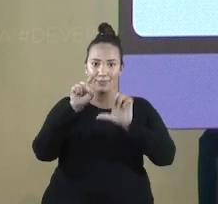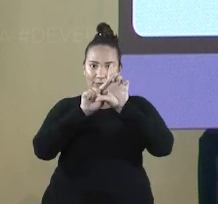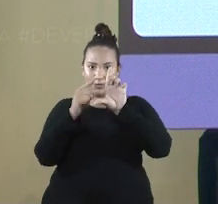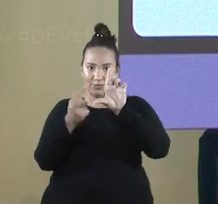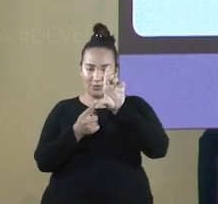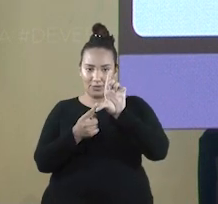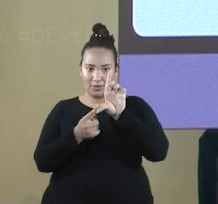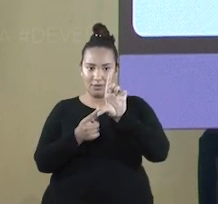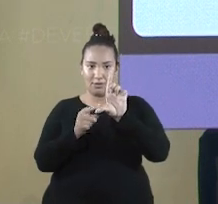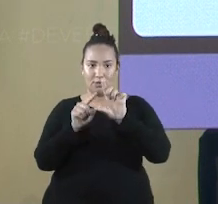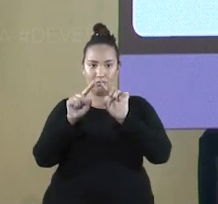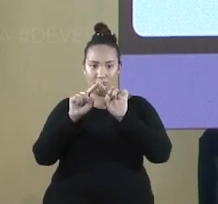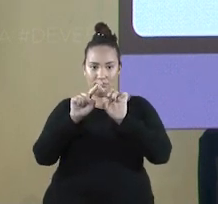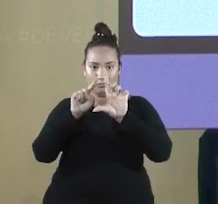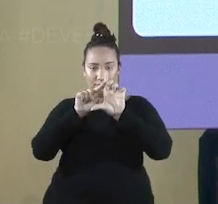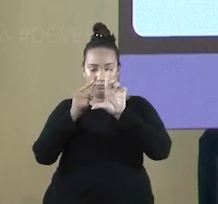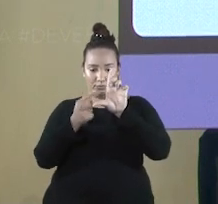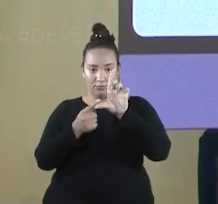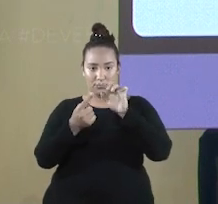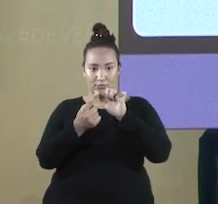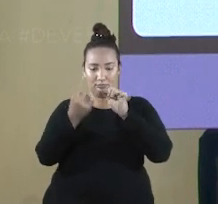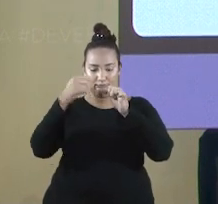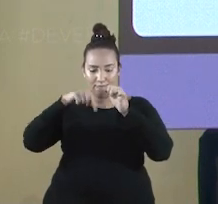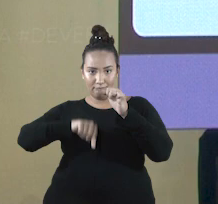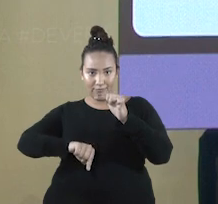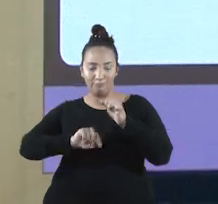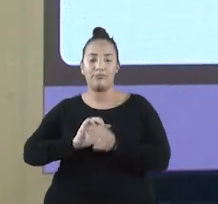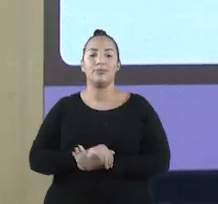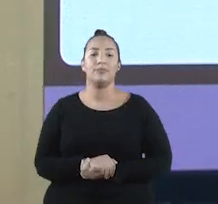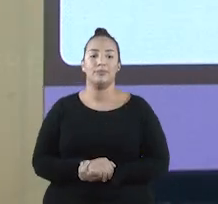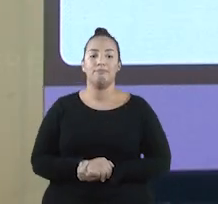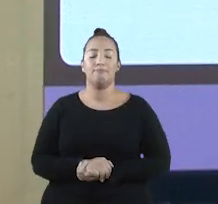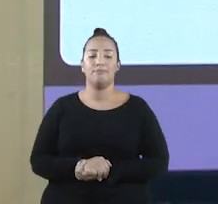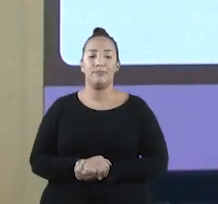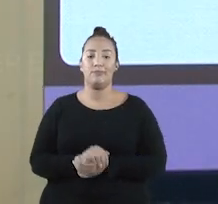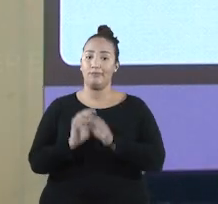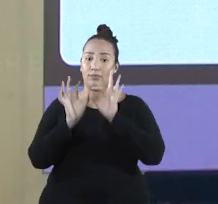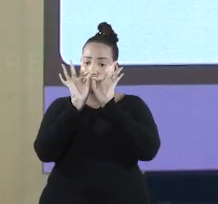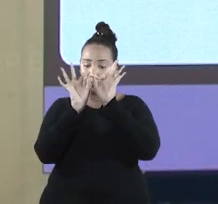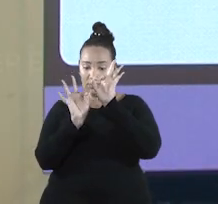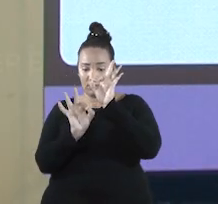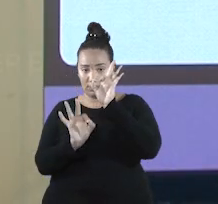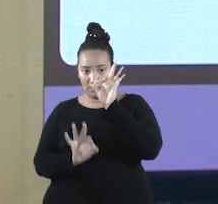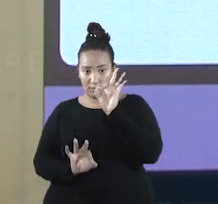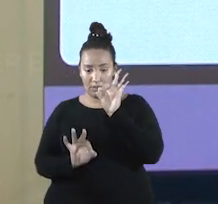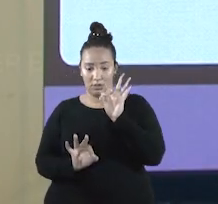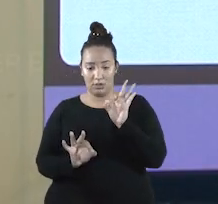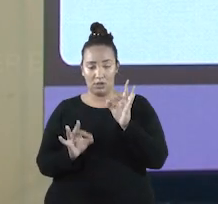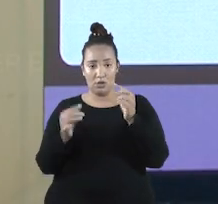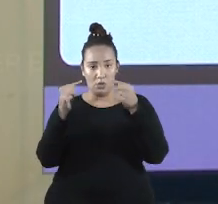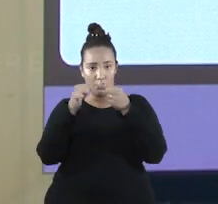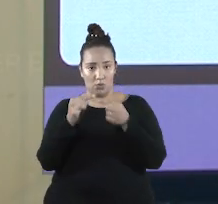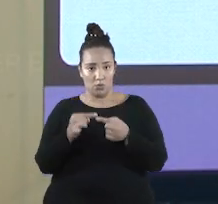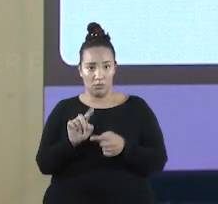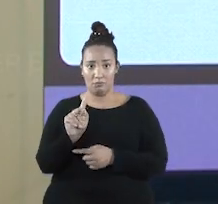oposto ao ângulo de 90 graus, ok? Um segmento de reta para ser perpendicular